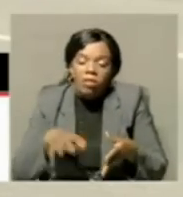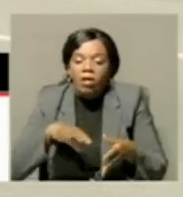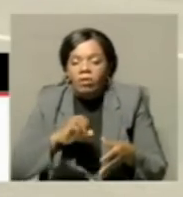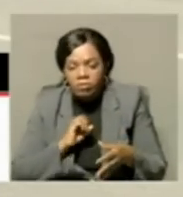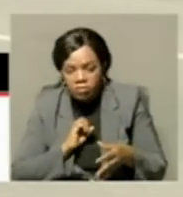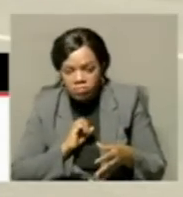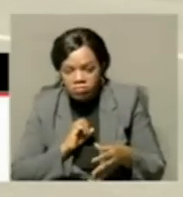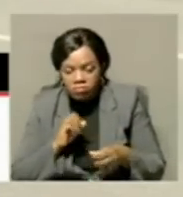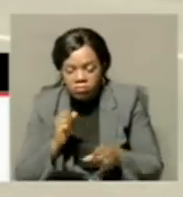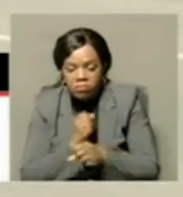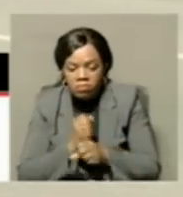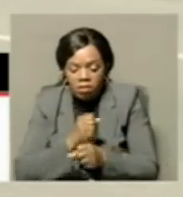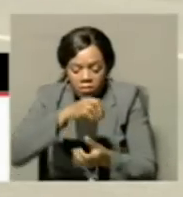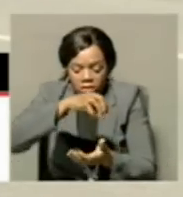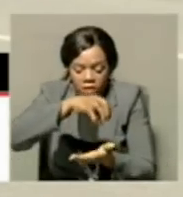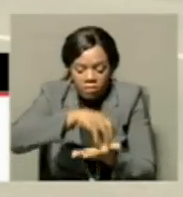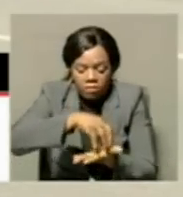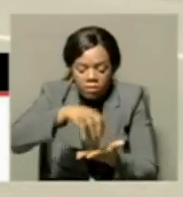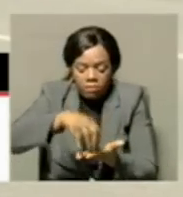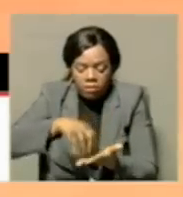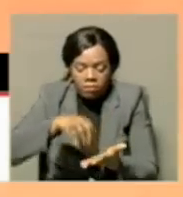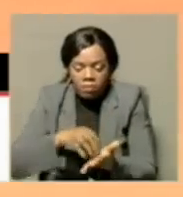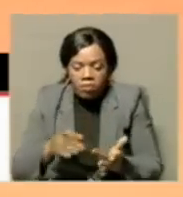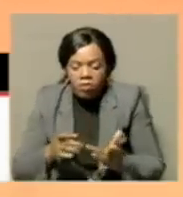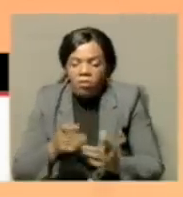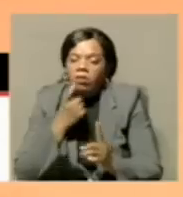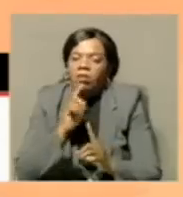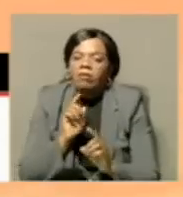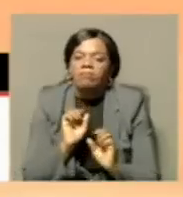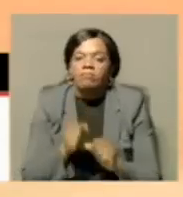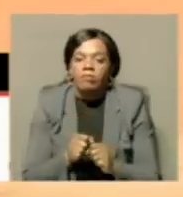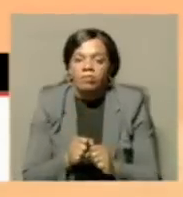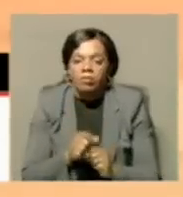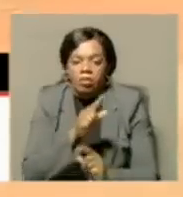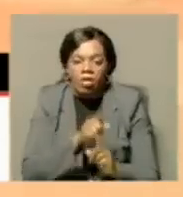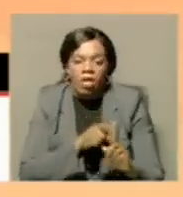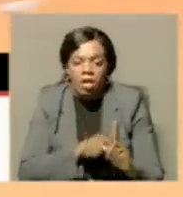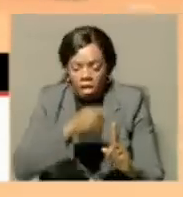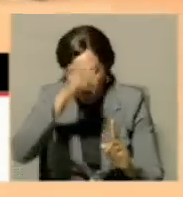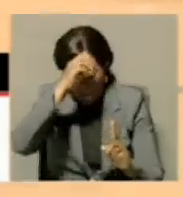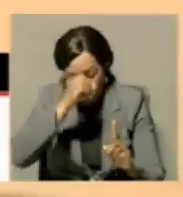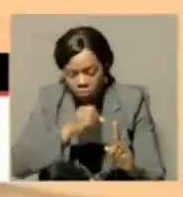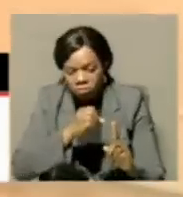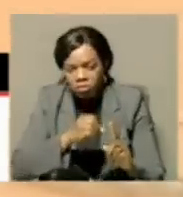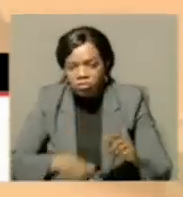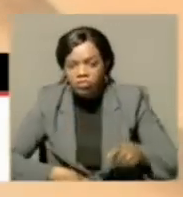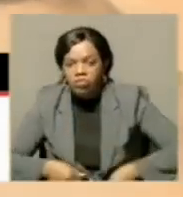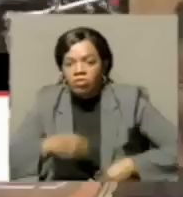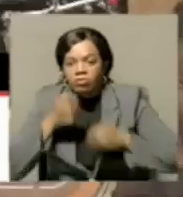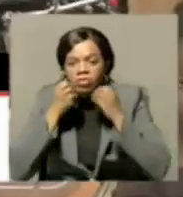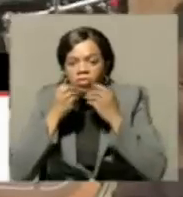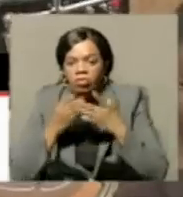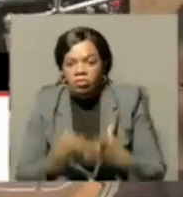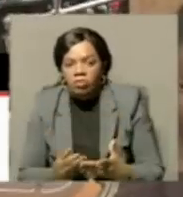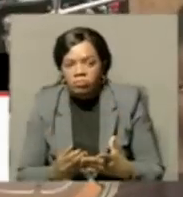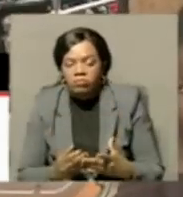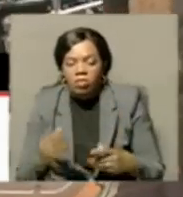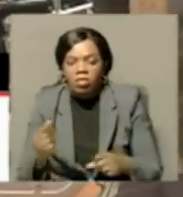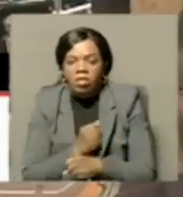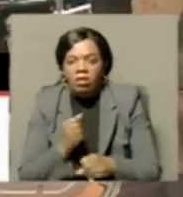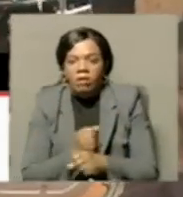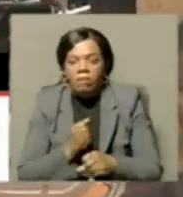a administração local os indicar a fazer esse trabalho. O jovem Isaías Bangui Afonso, de 32 anos de idade, que